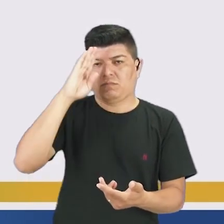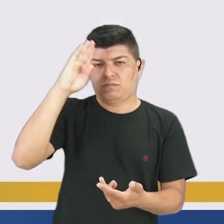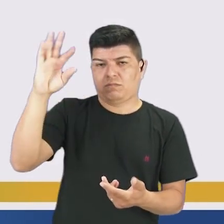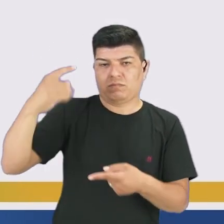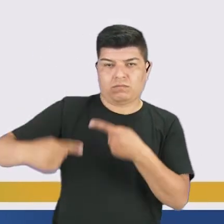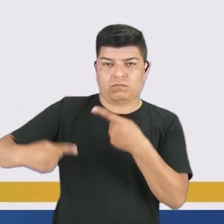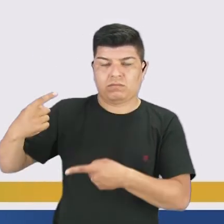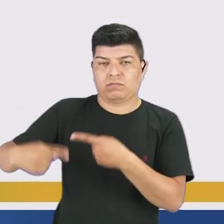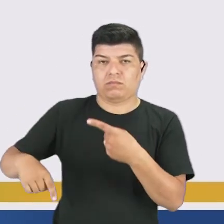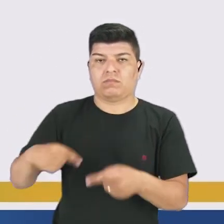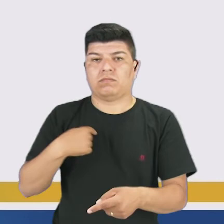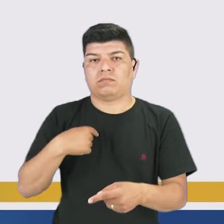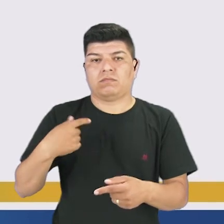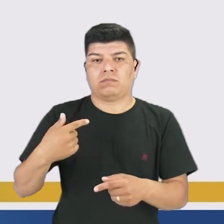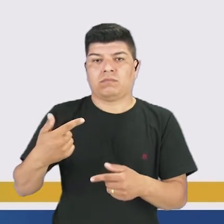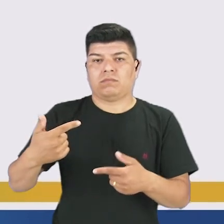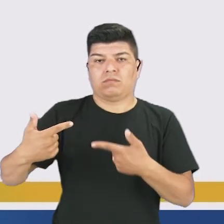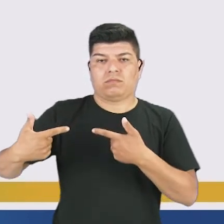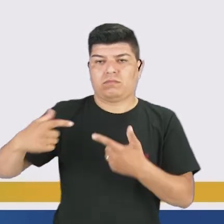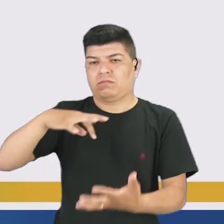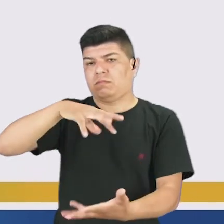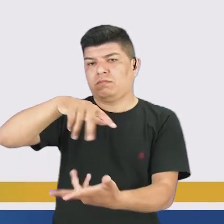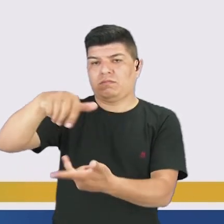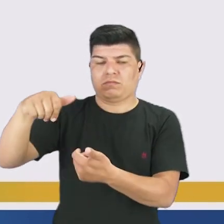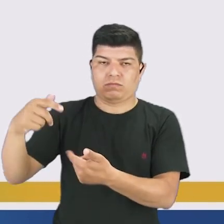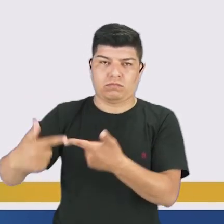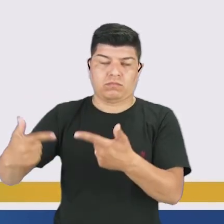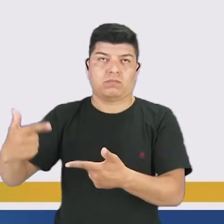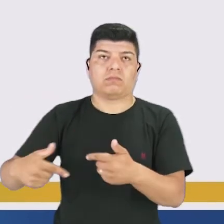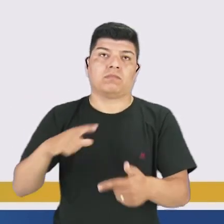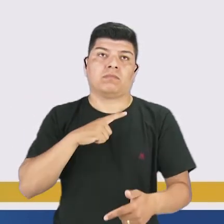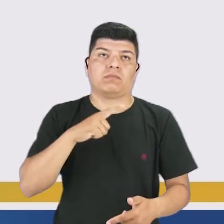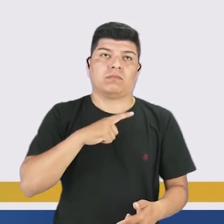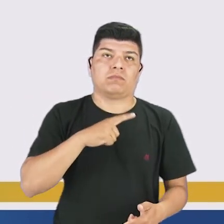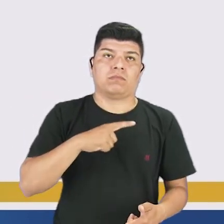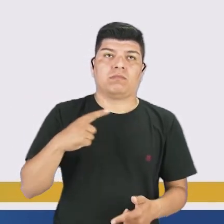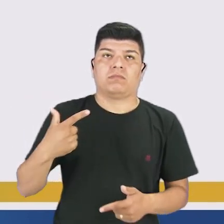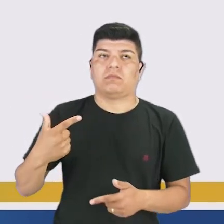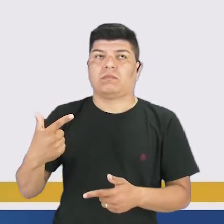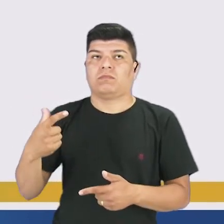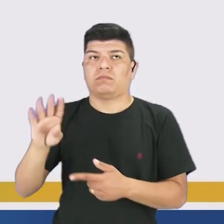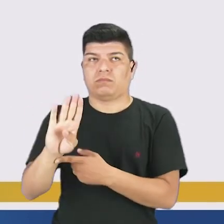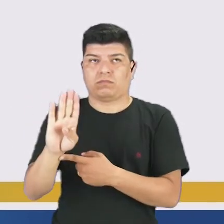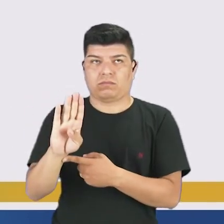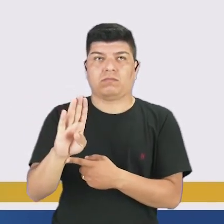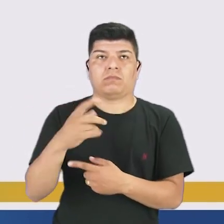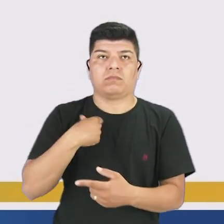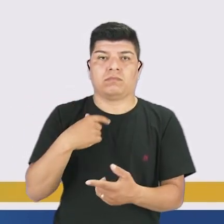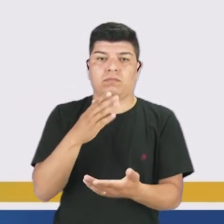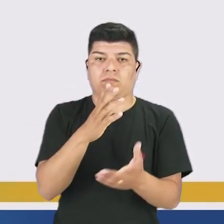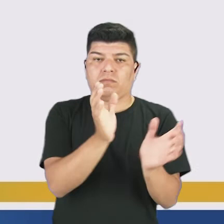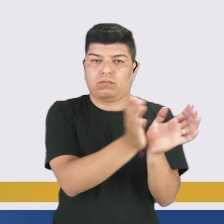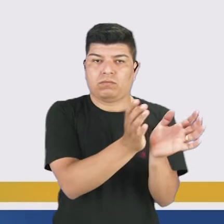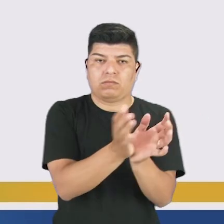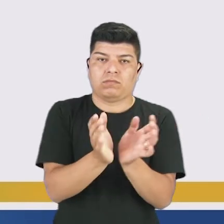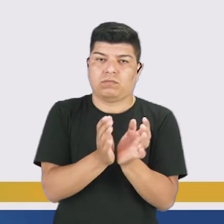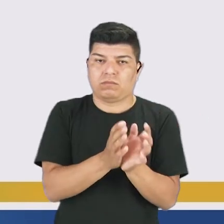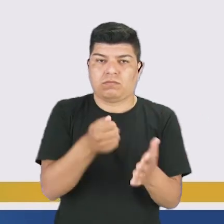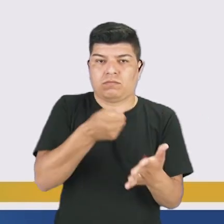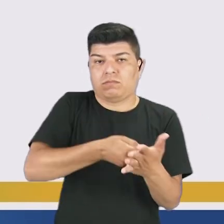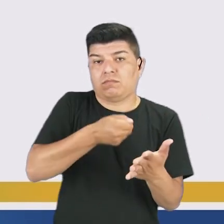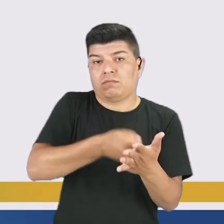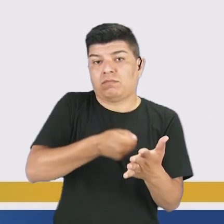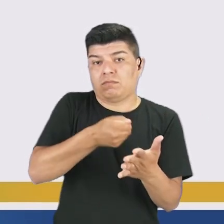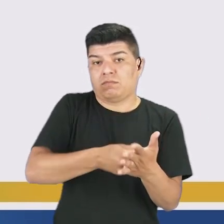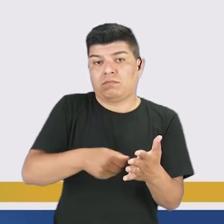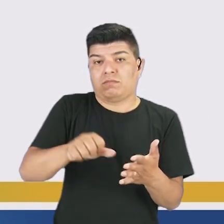as duas grandes guerras mundiais. Letra B, polarização do mundo em blocos interessados na exploração e posse